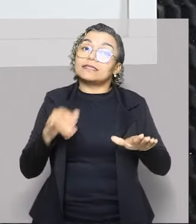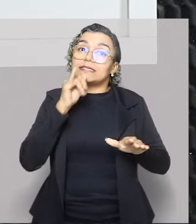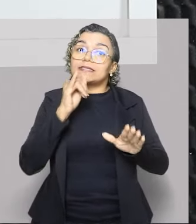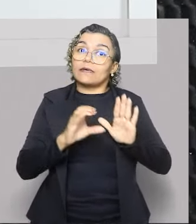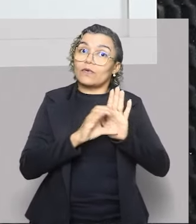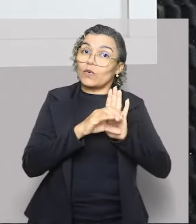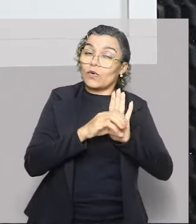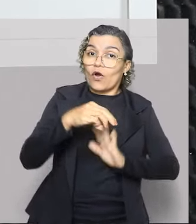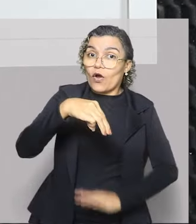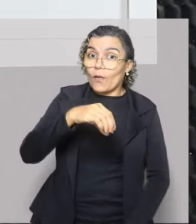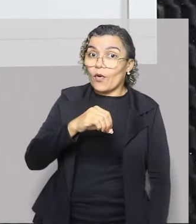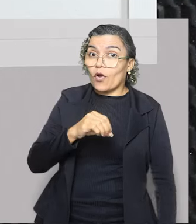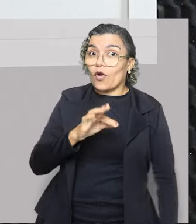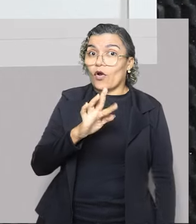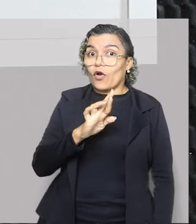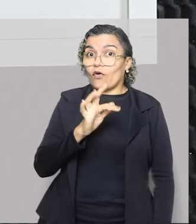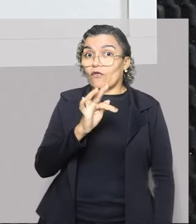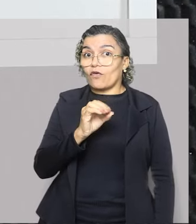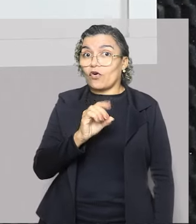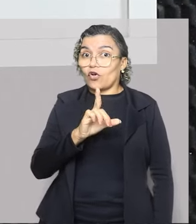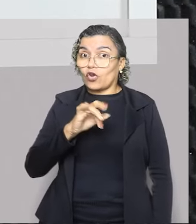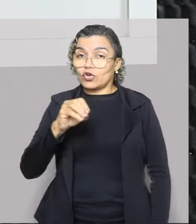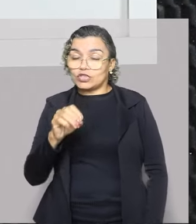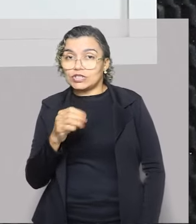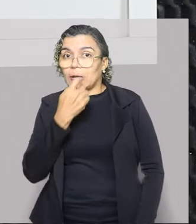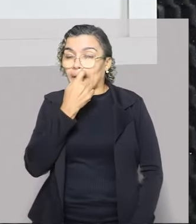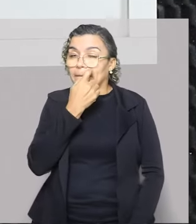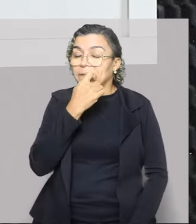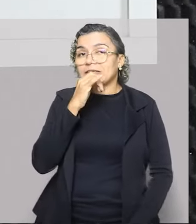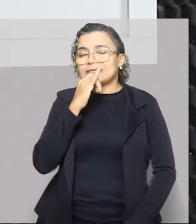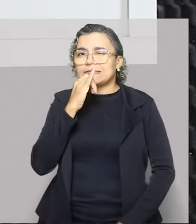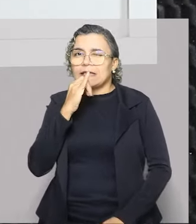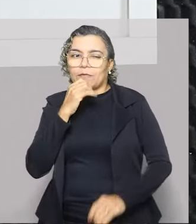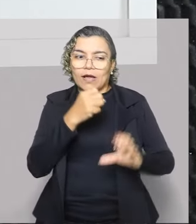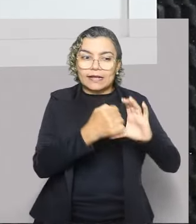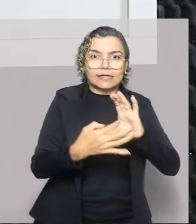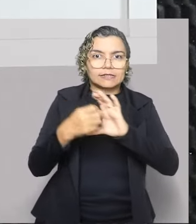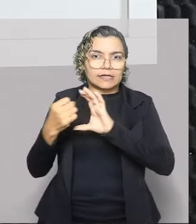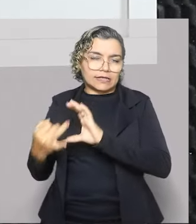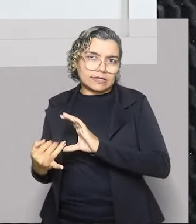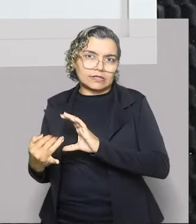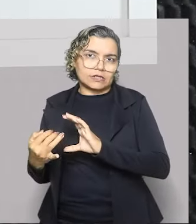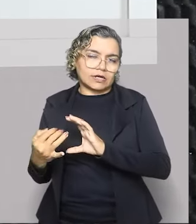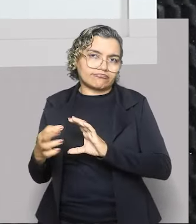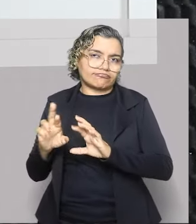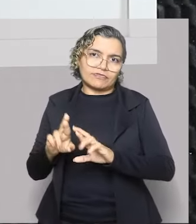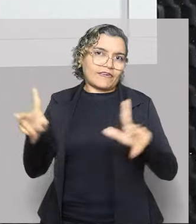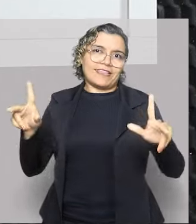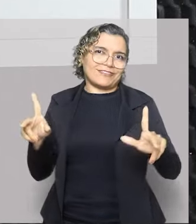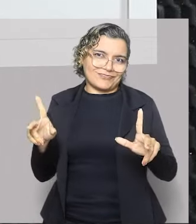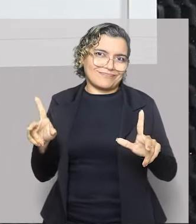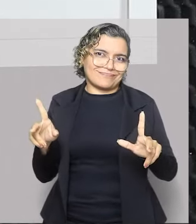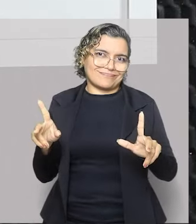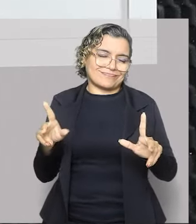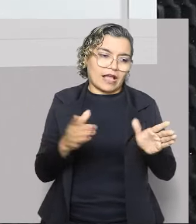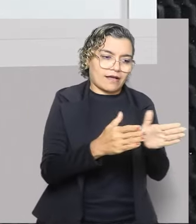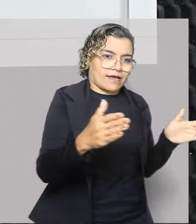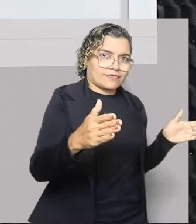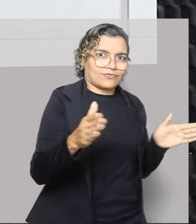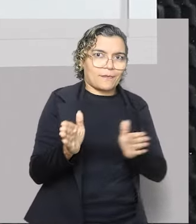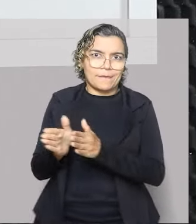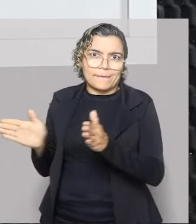de morfologia o conceito corporal você não encaixaria eles né como sendo indivíduos a mesma espécie Mas eles